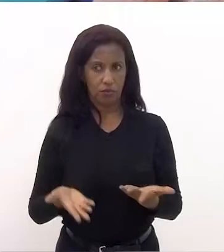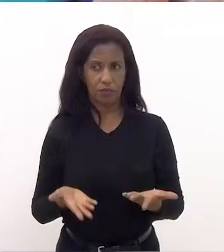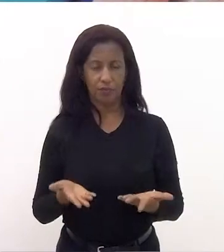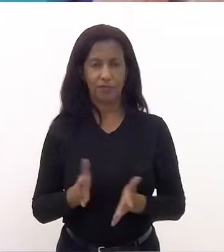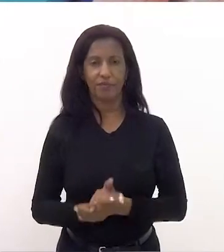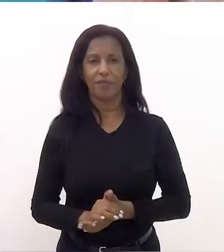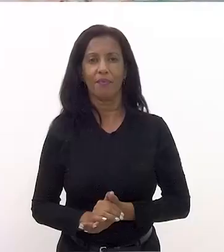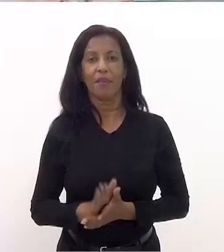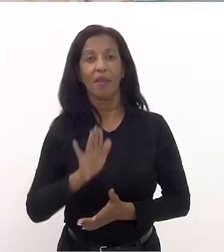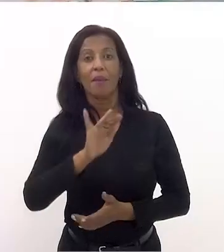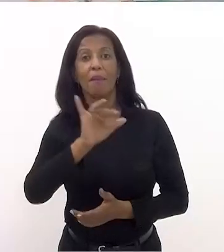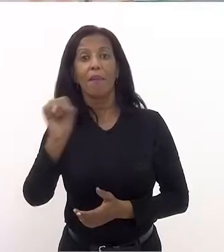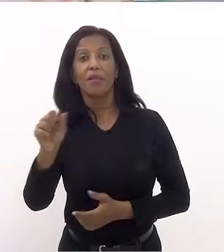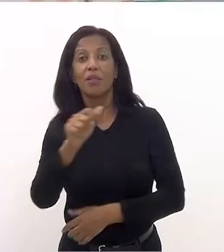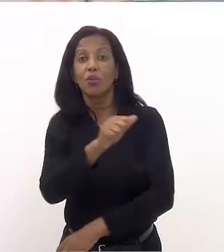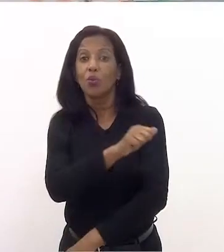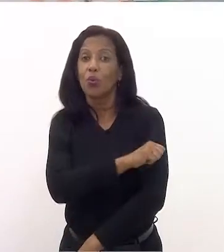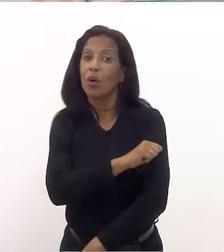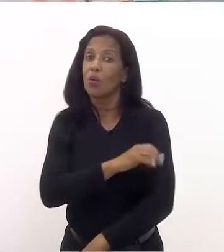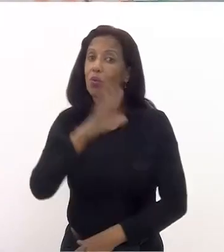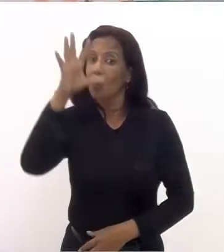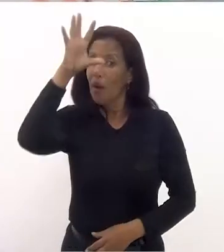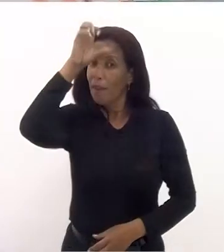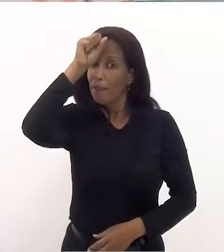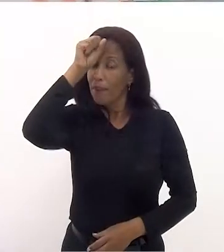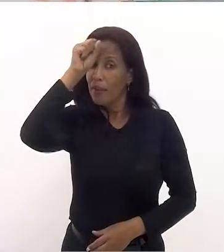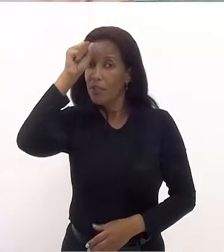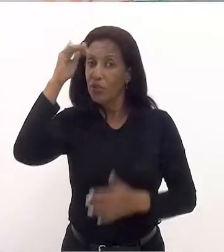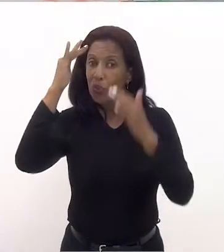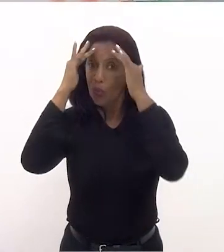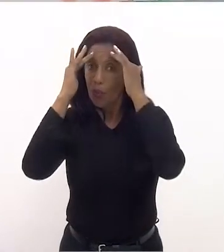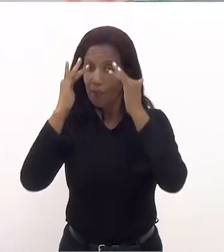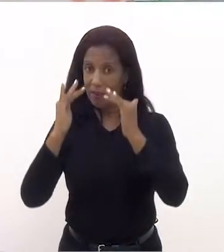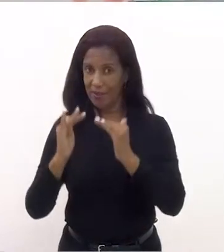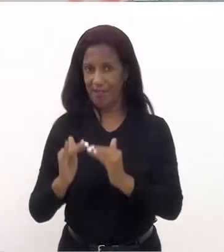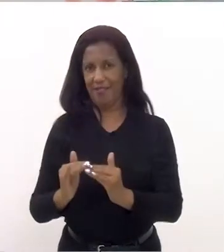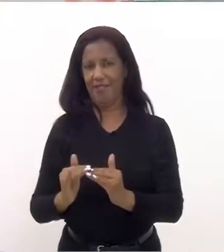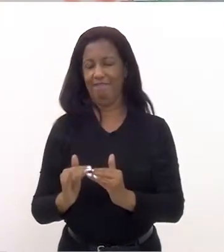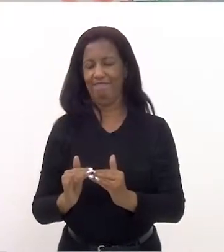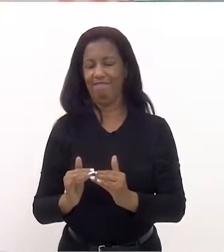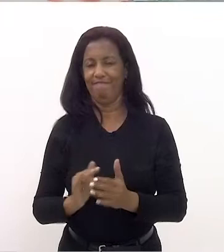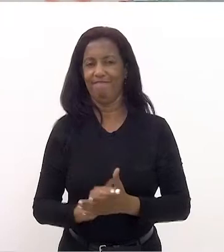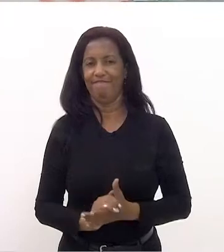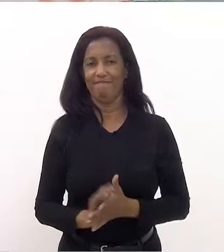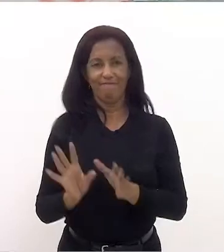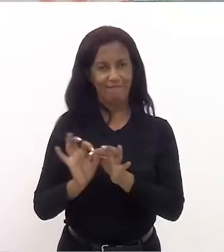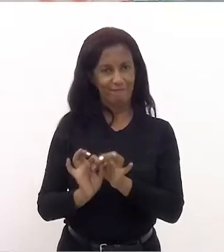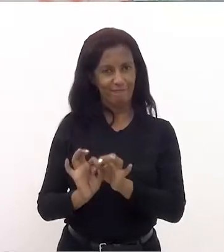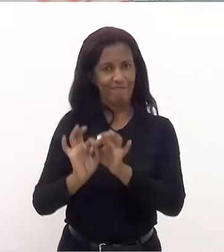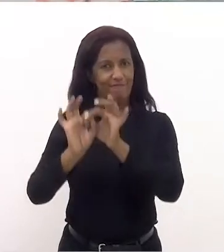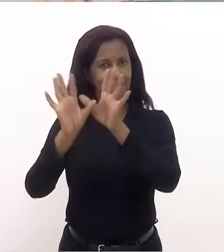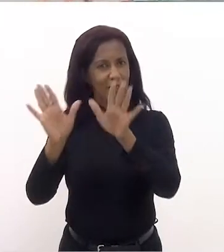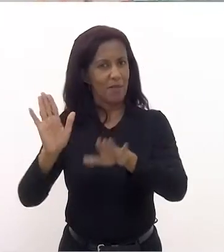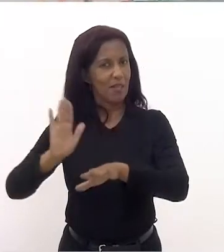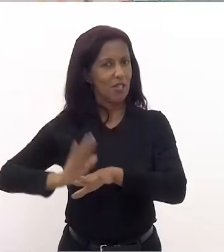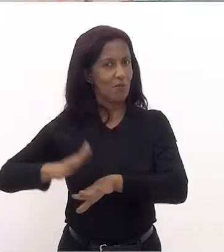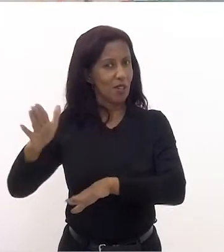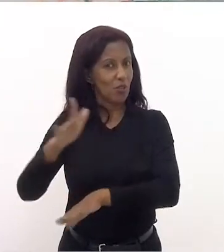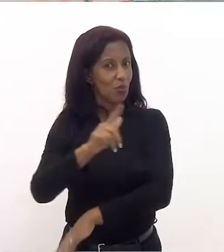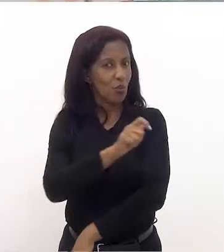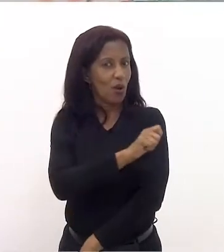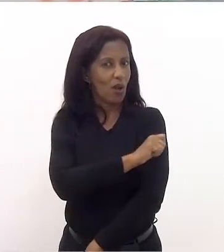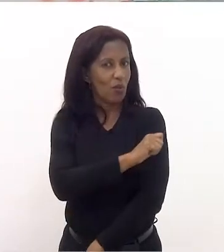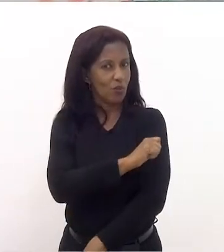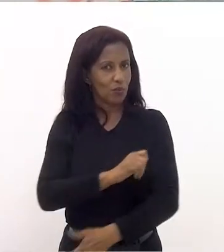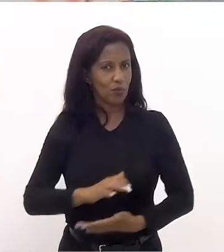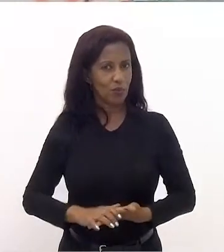você. Mas isso o aluno aprende com obediência à disciplina, eu acho. A liberdade demais